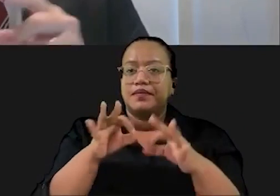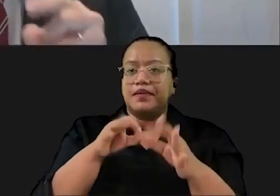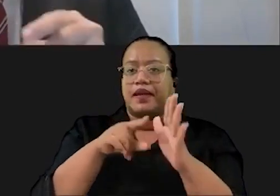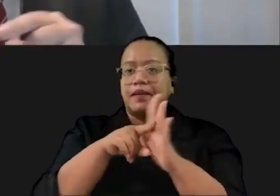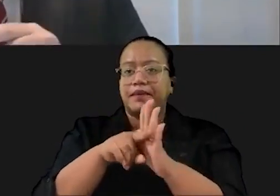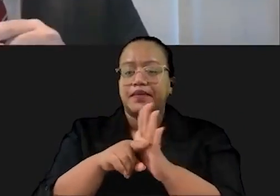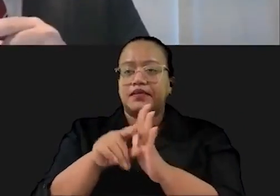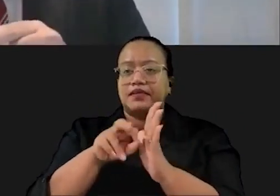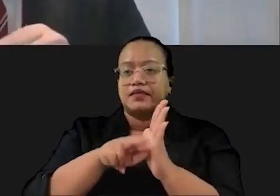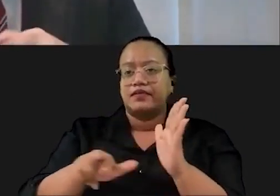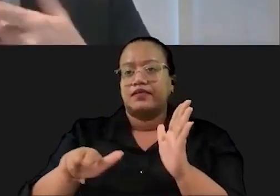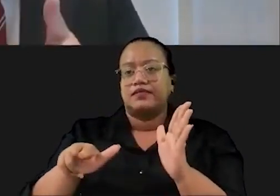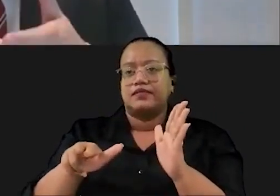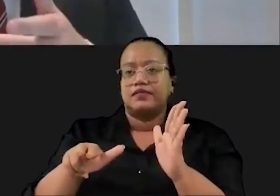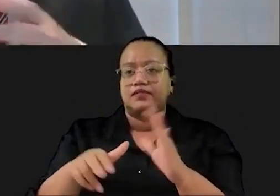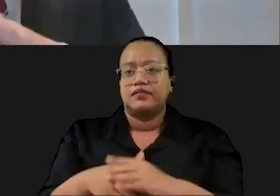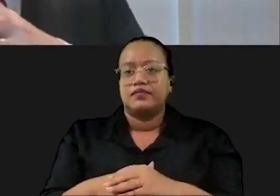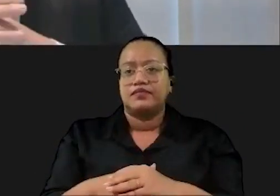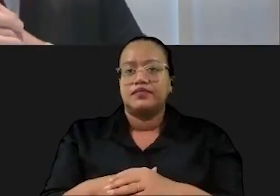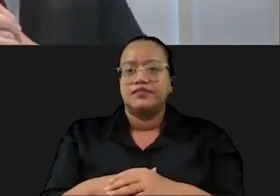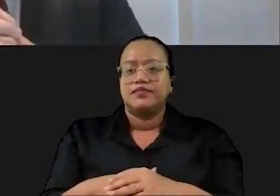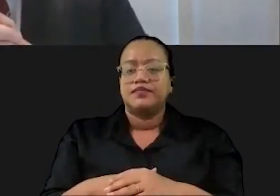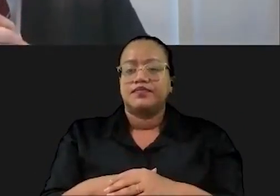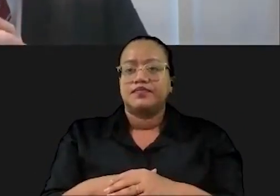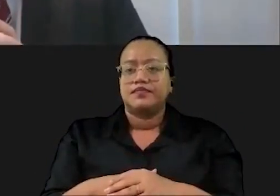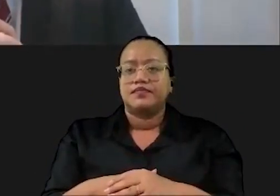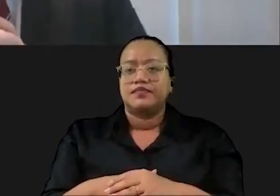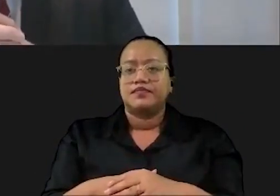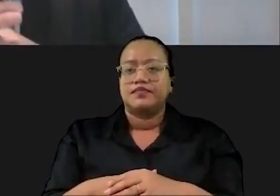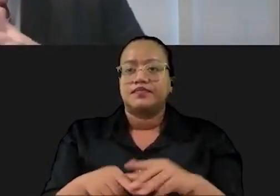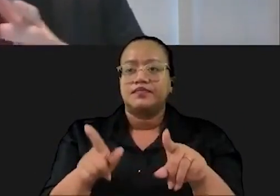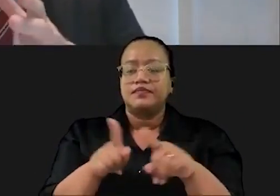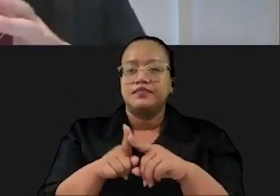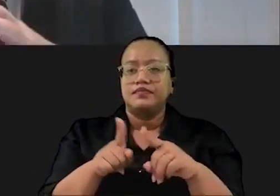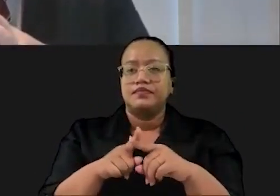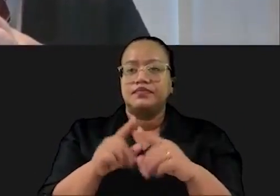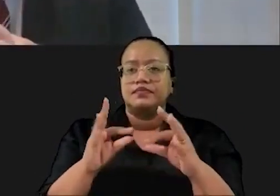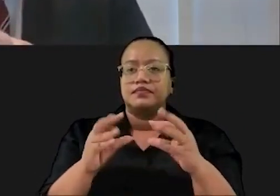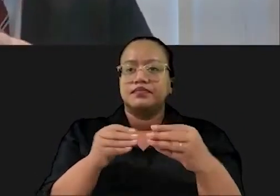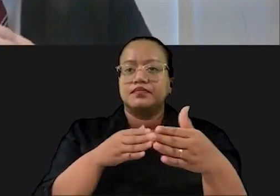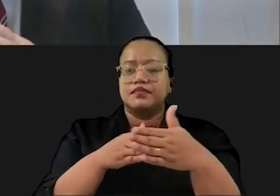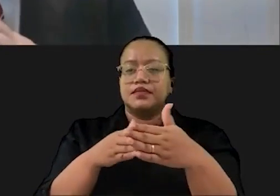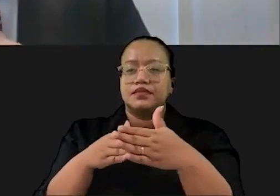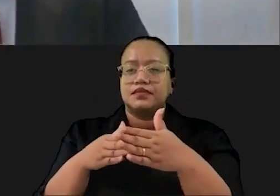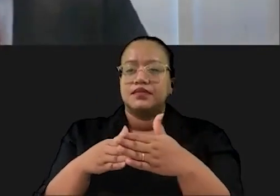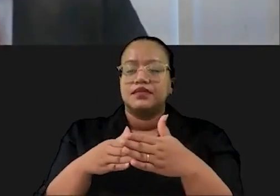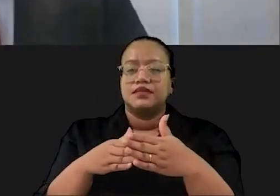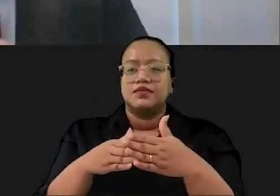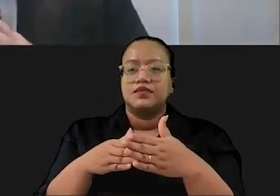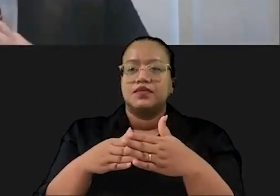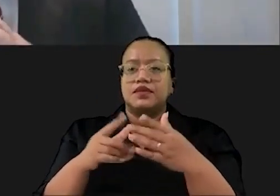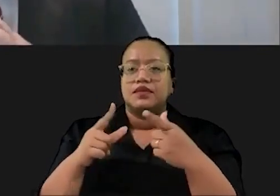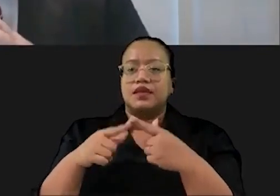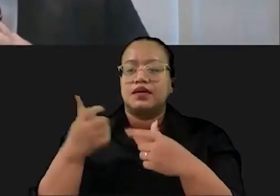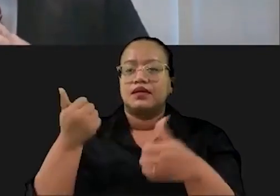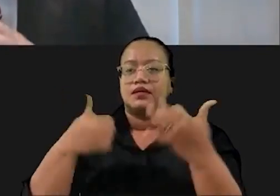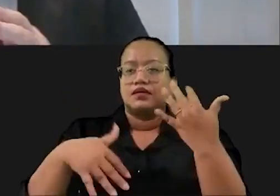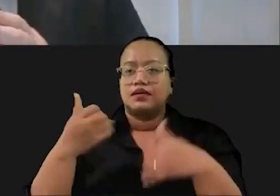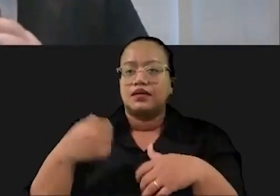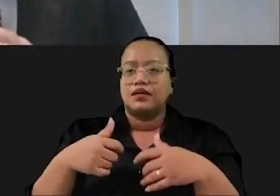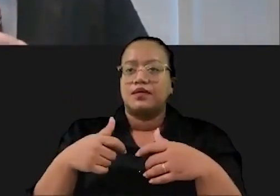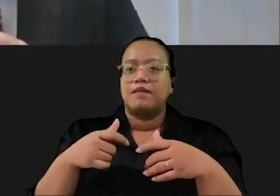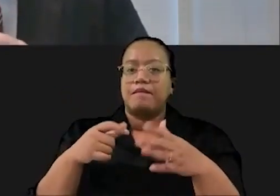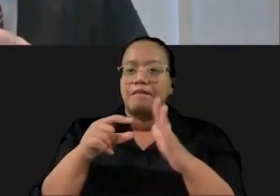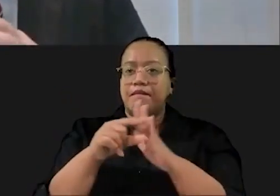Realizar toda a delimitação da controvérsia para que o feito pudesse ser julgado. Esses fluxos não. Esses fluxos